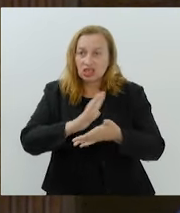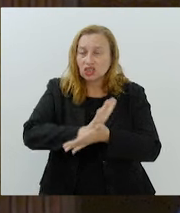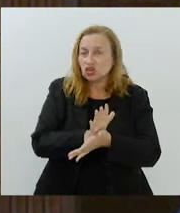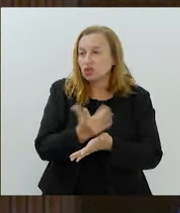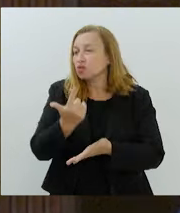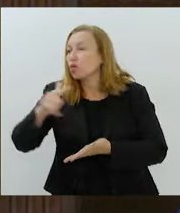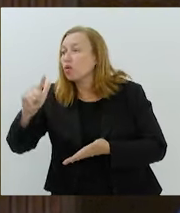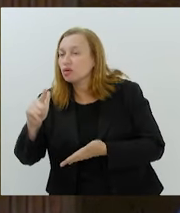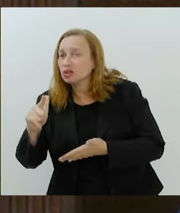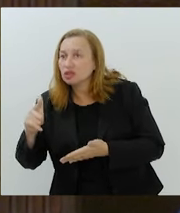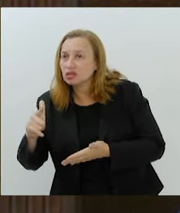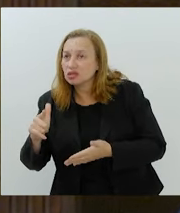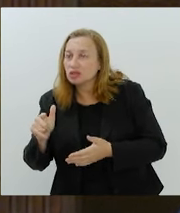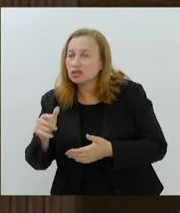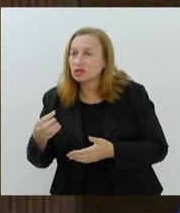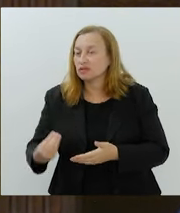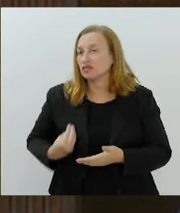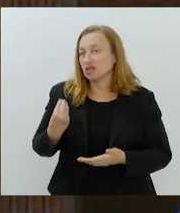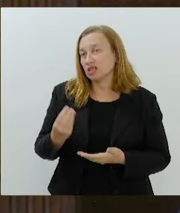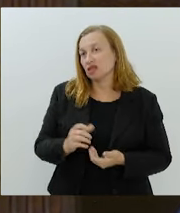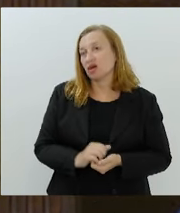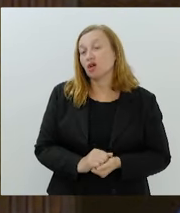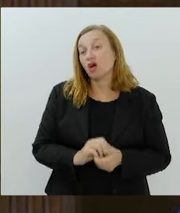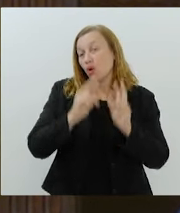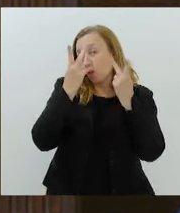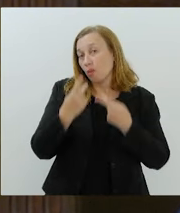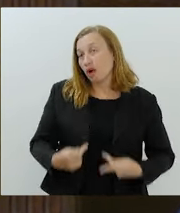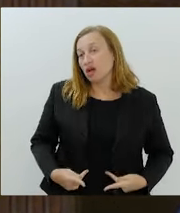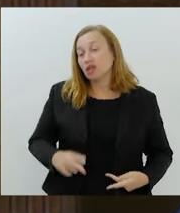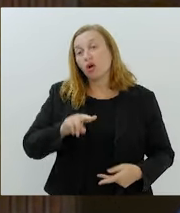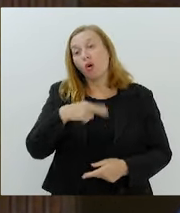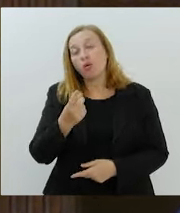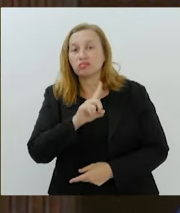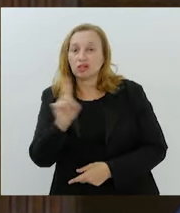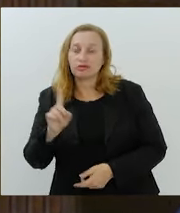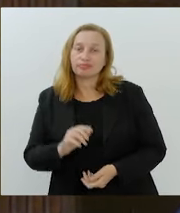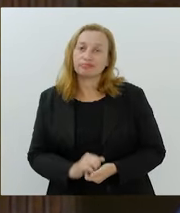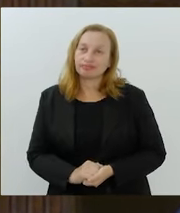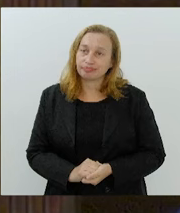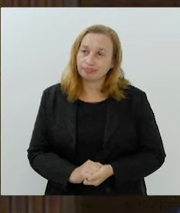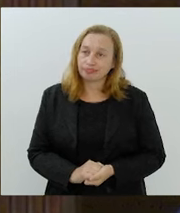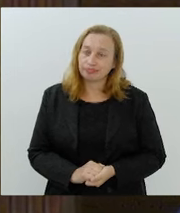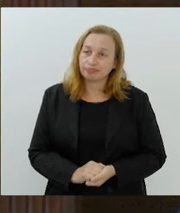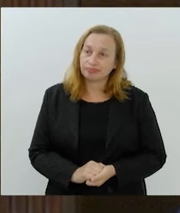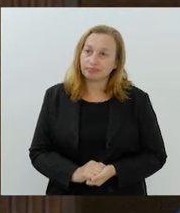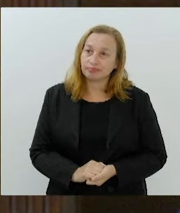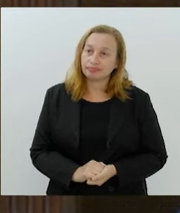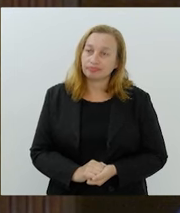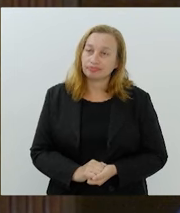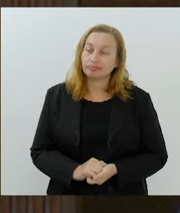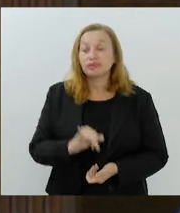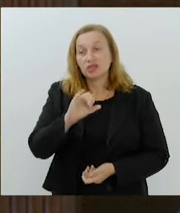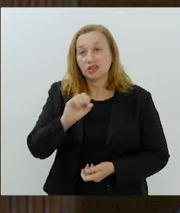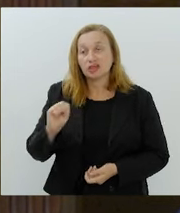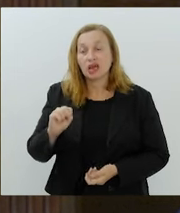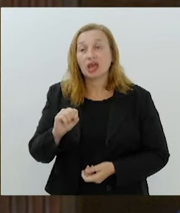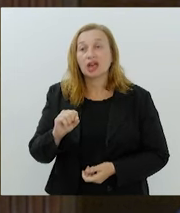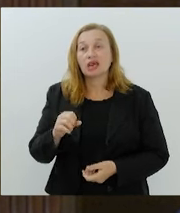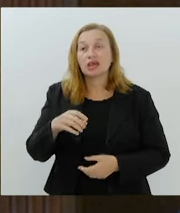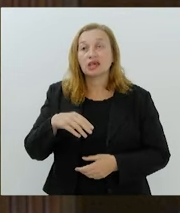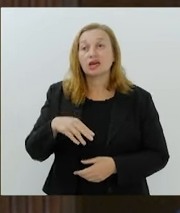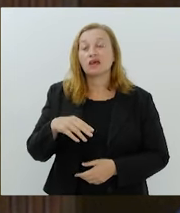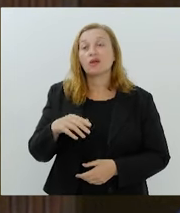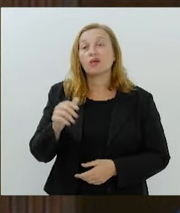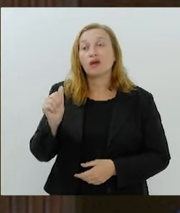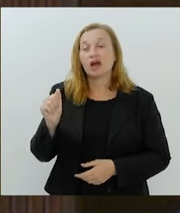outras vidas, sejam elas humanas ou não humanas. E é isso que o André lembra para a gente